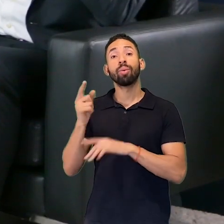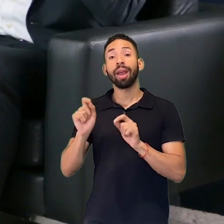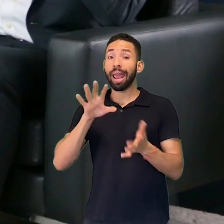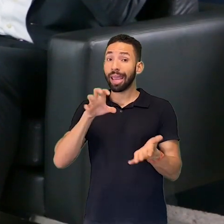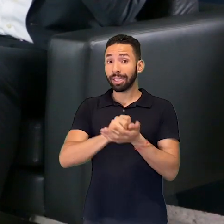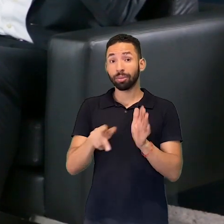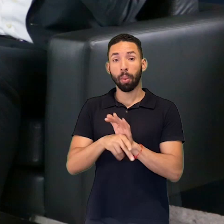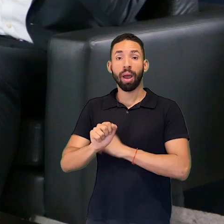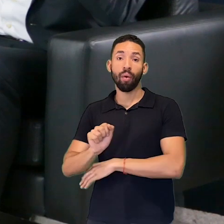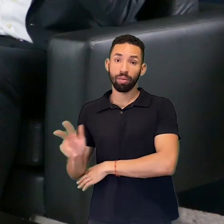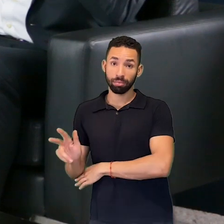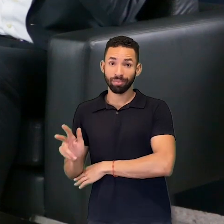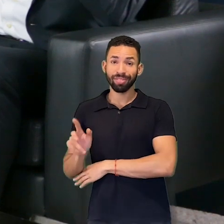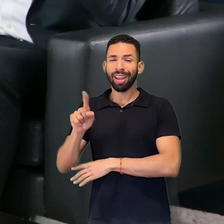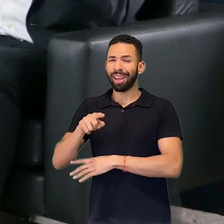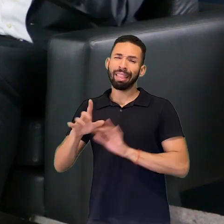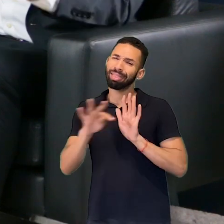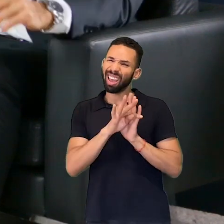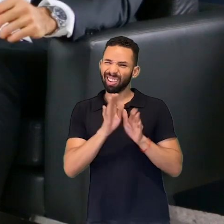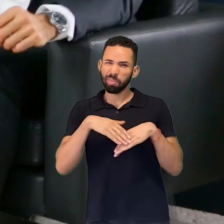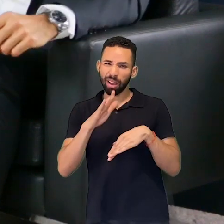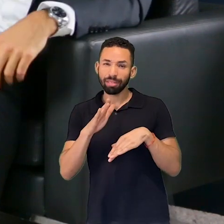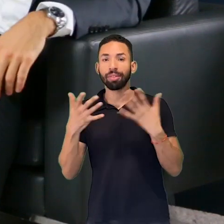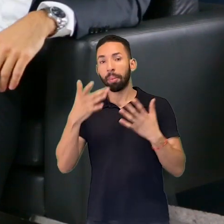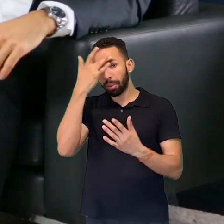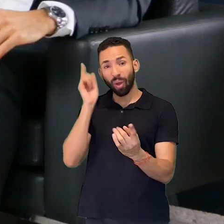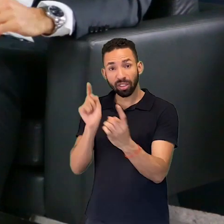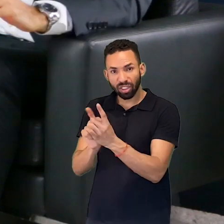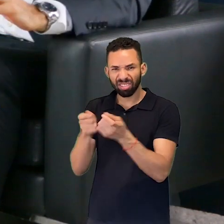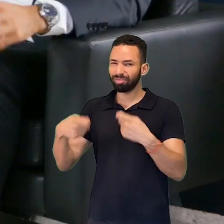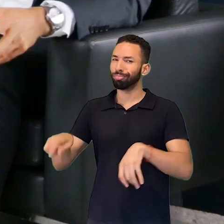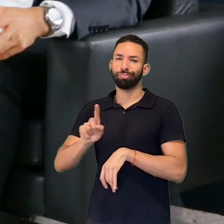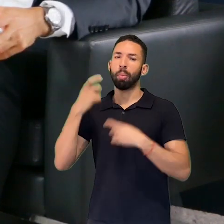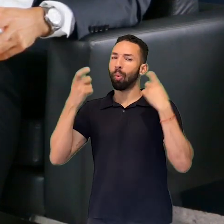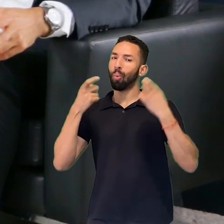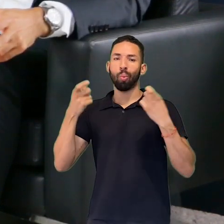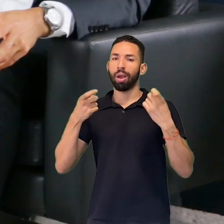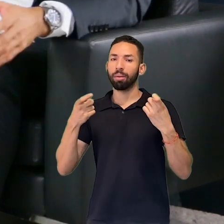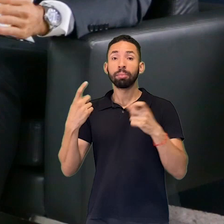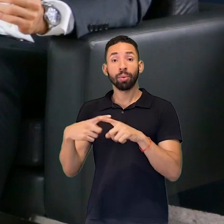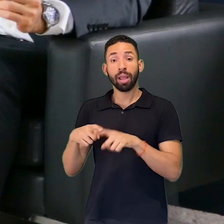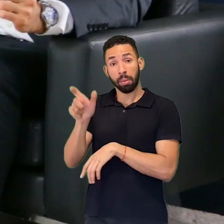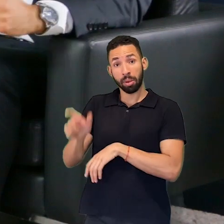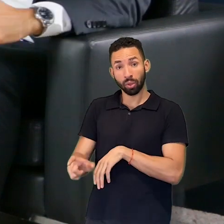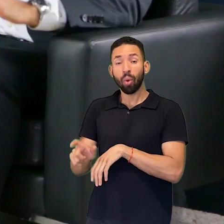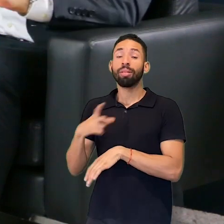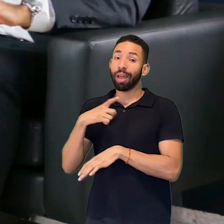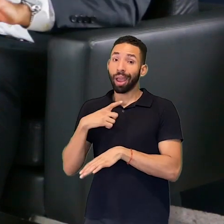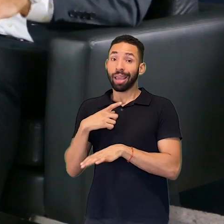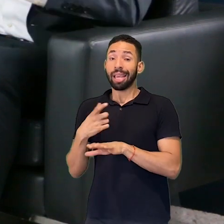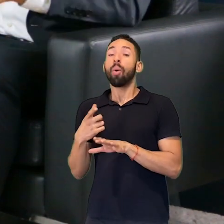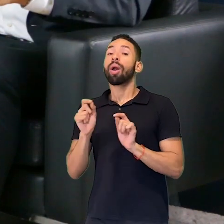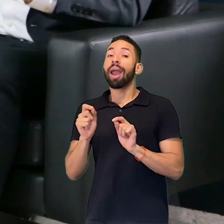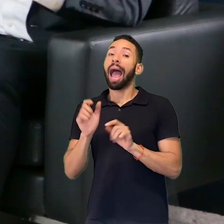requisito, que é o registro na Anvisa. Só que esse é um requisito mais técnico, então o assistido não precisa se preocupar com isso. Ele